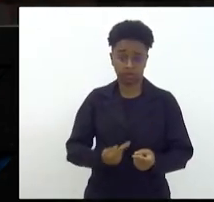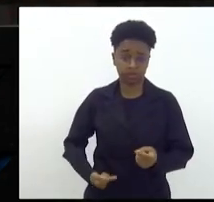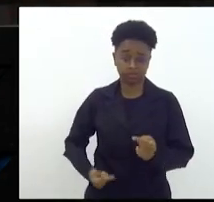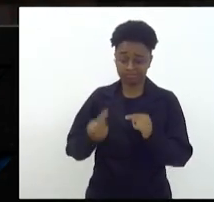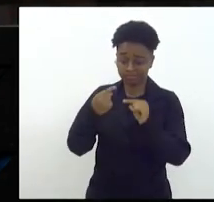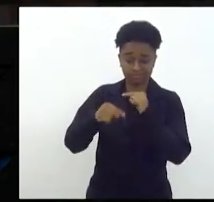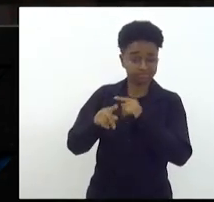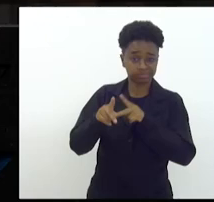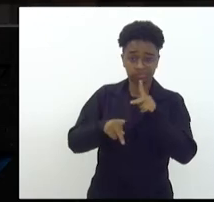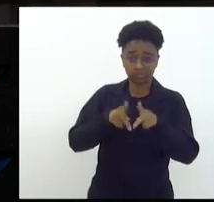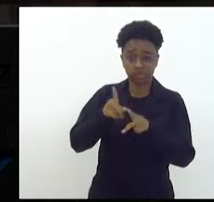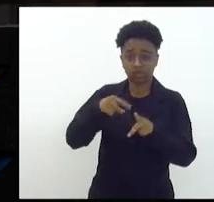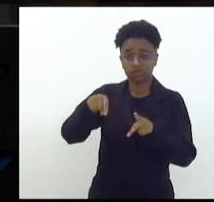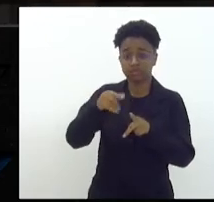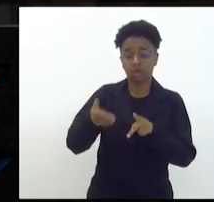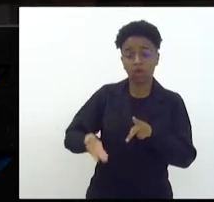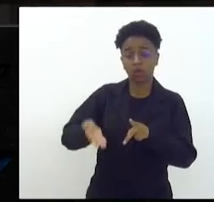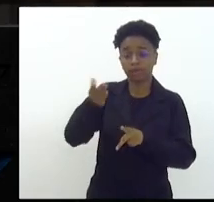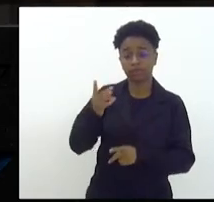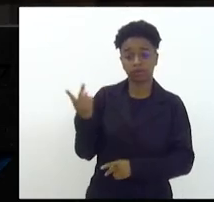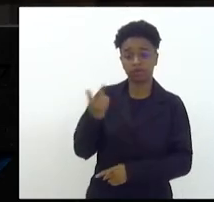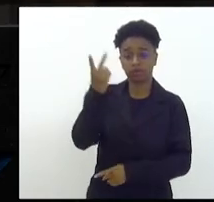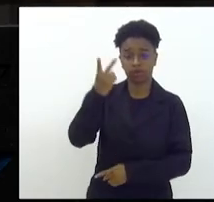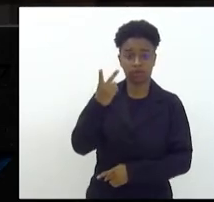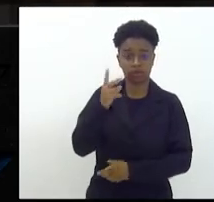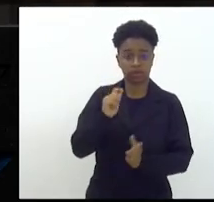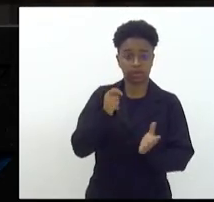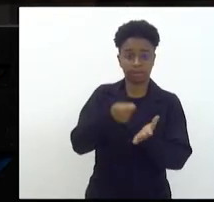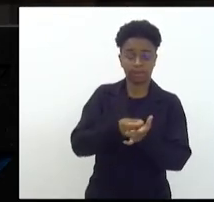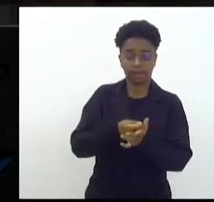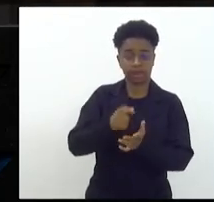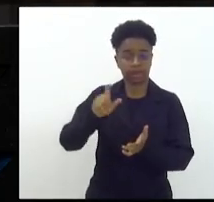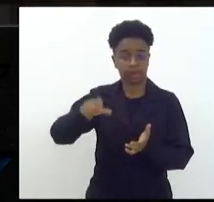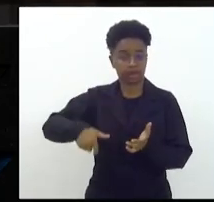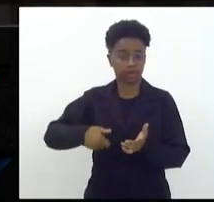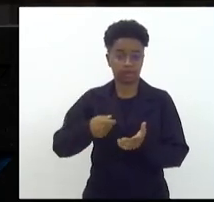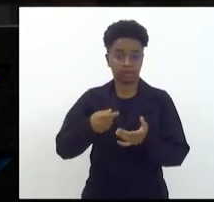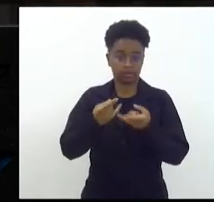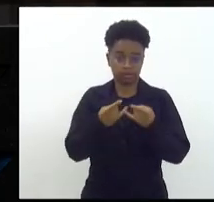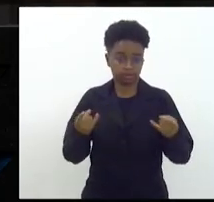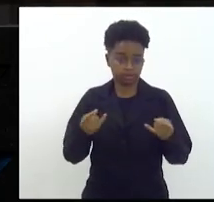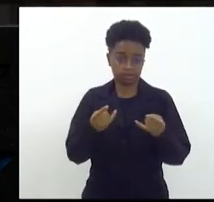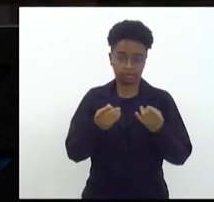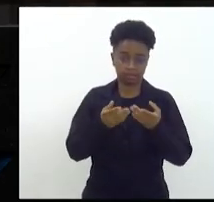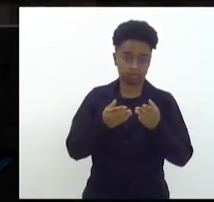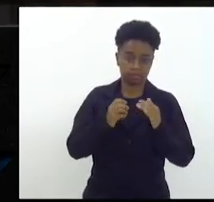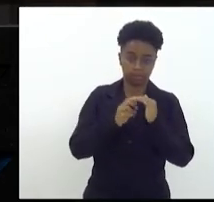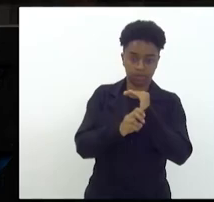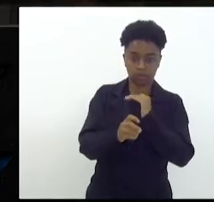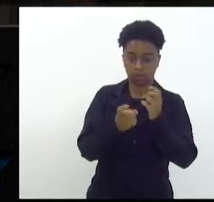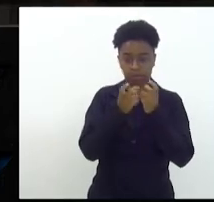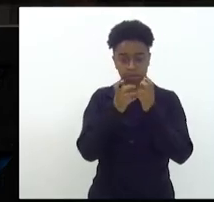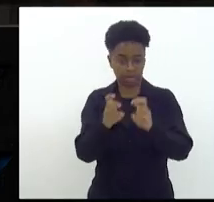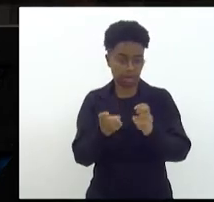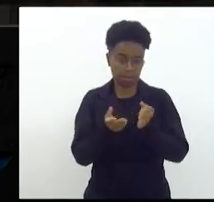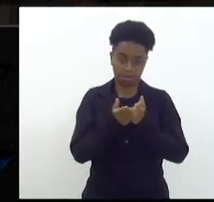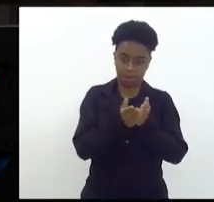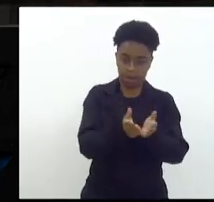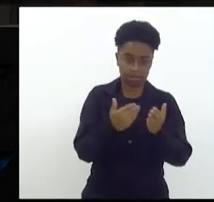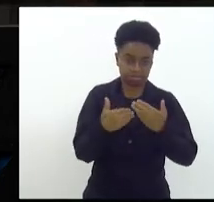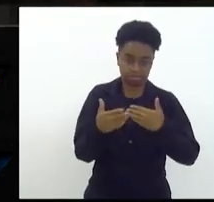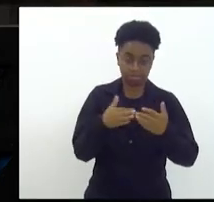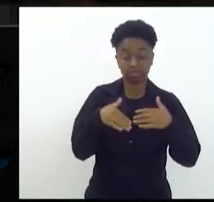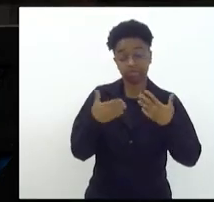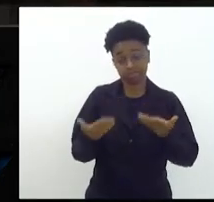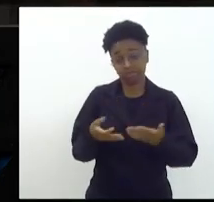o preço da tarifa de metrô de trem de barca de qualquer coisa então é algo